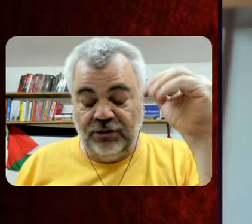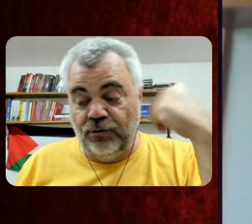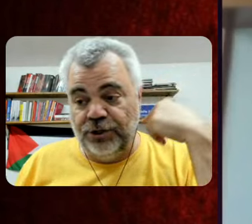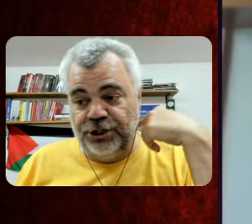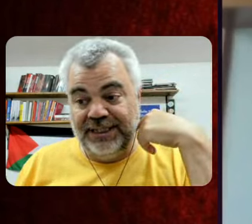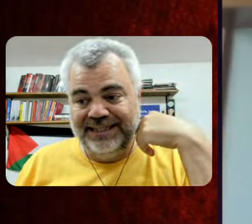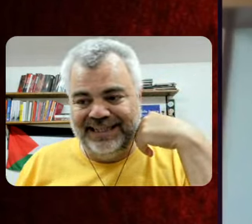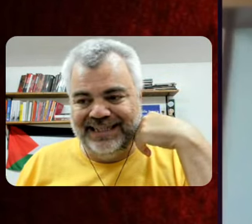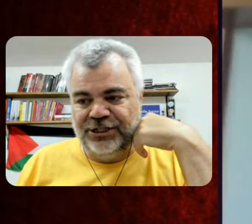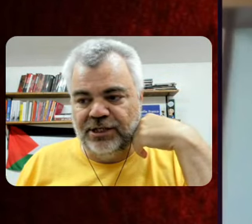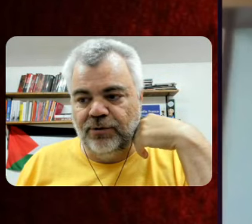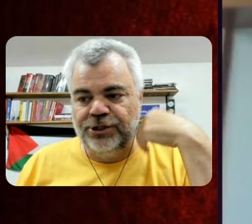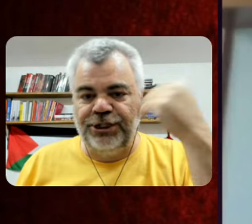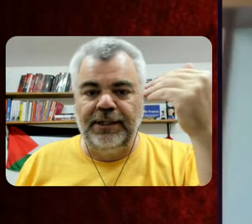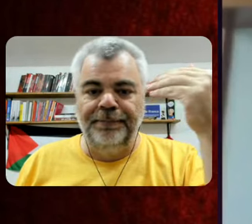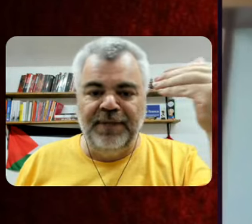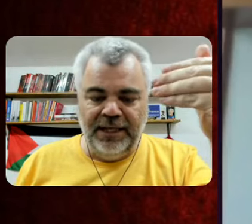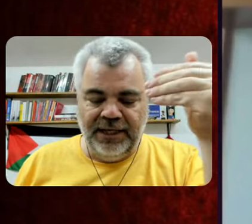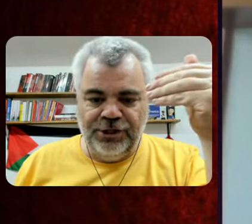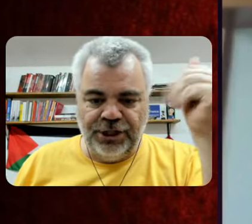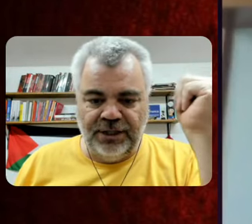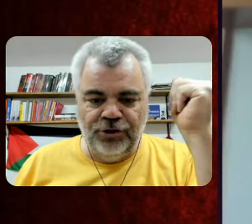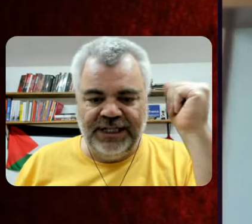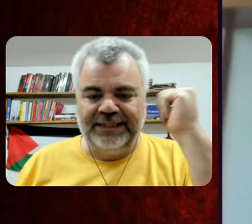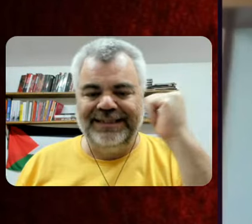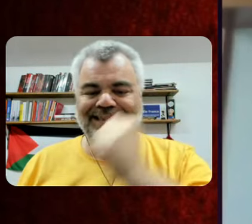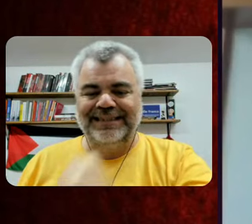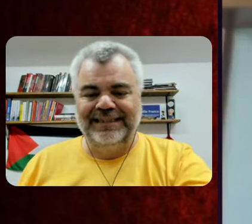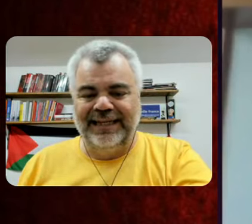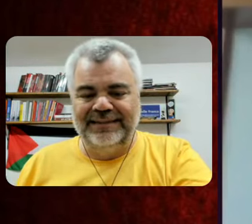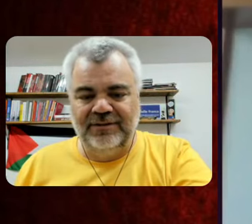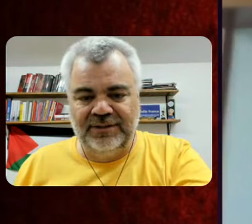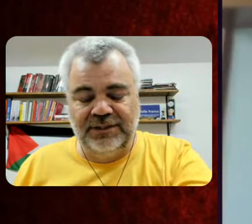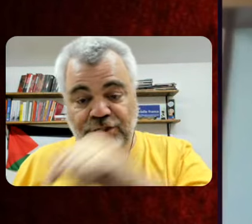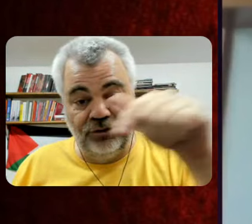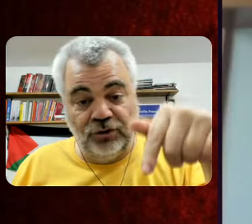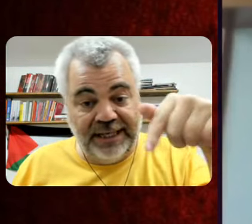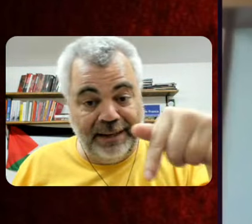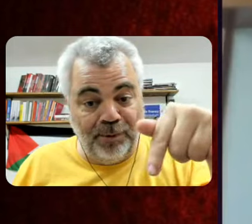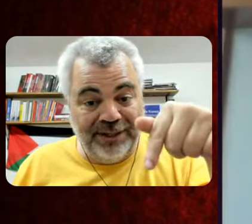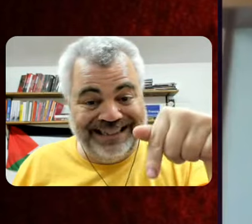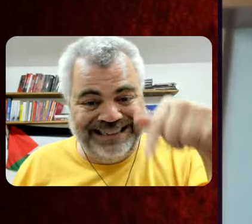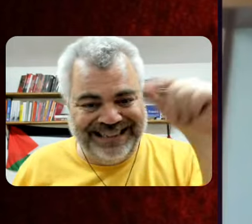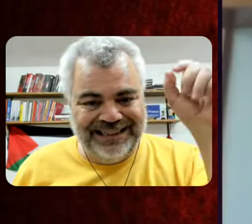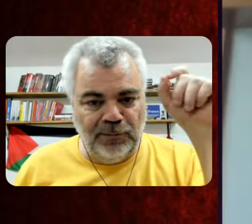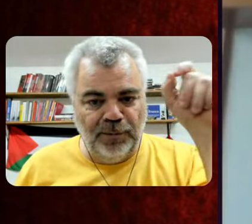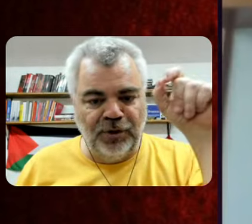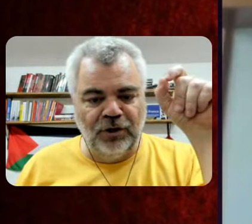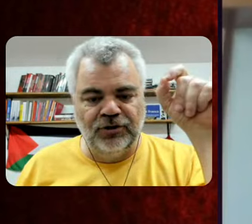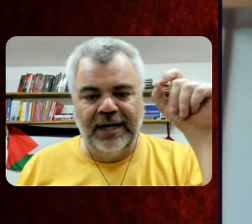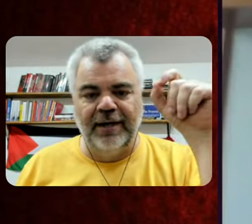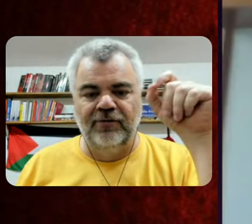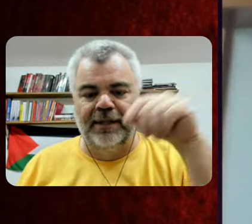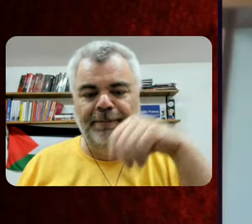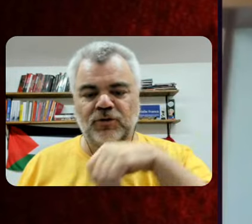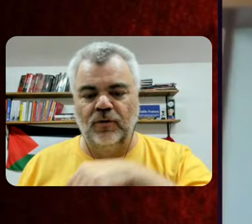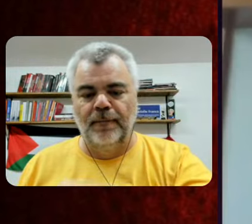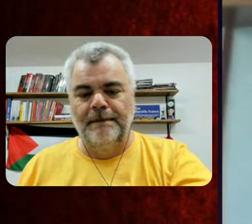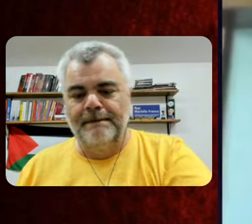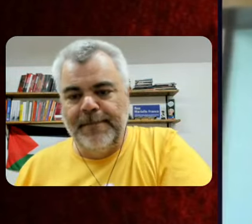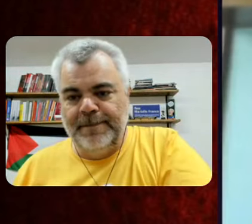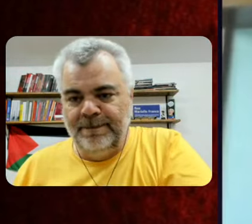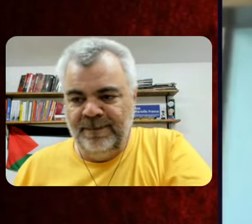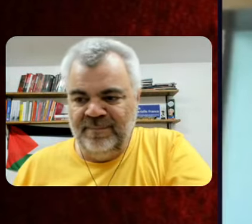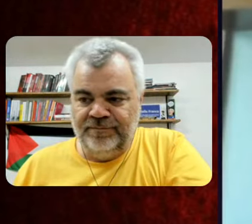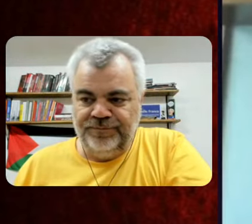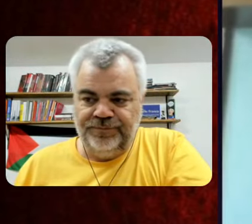chegarem deixando a curtida, tá? Deixa a curtida e diga no chat de que cidade estão assistindo. Isso aqui é importantíssimo para o nosso canal, tá, pessoal?